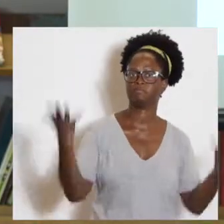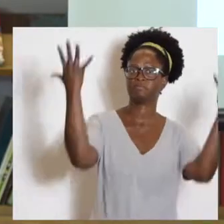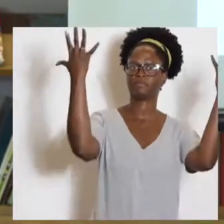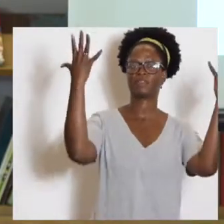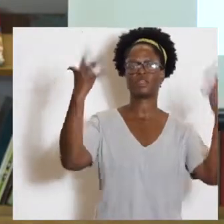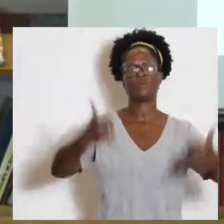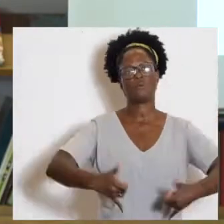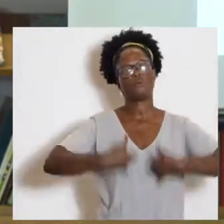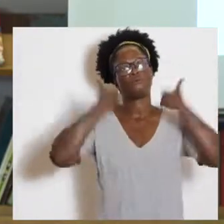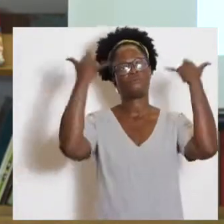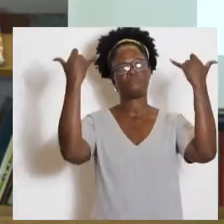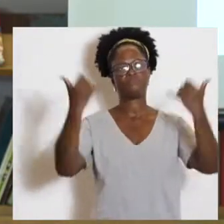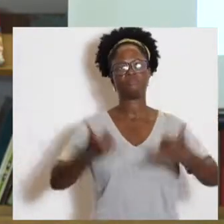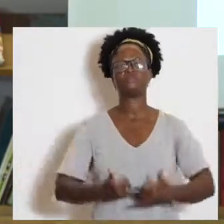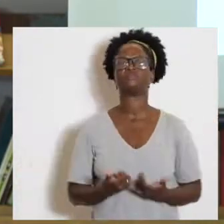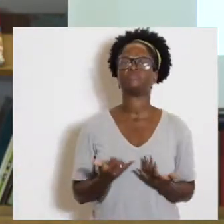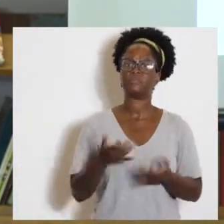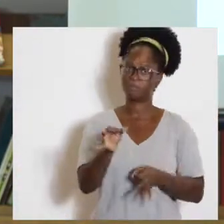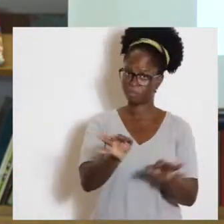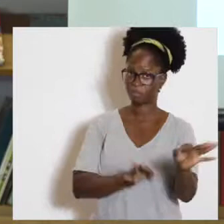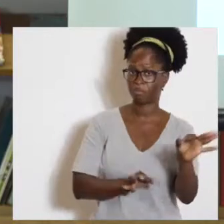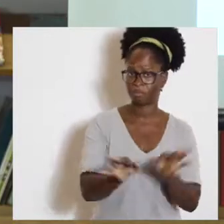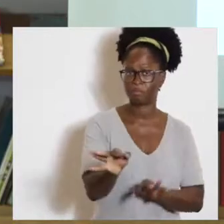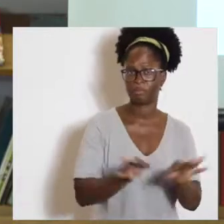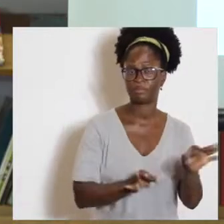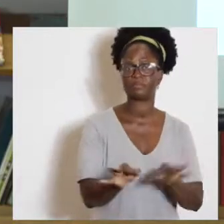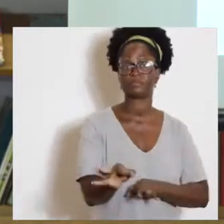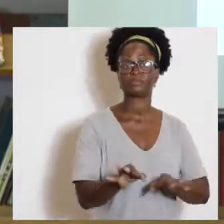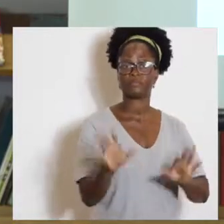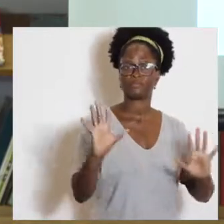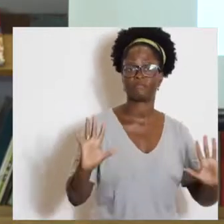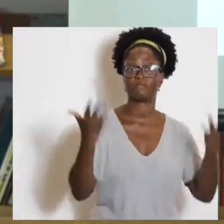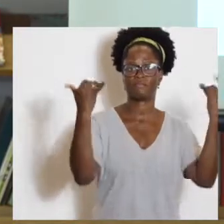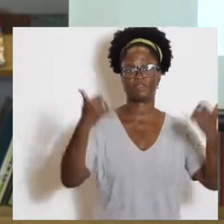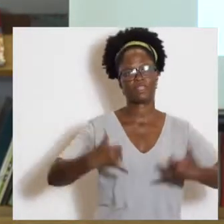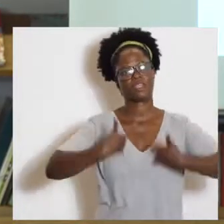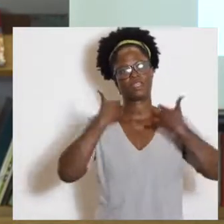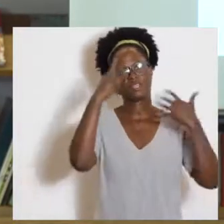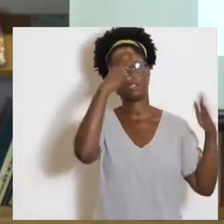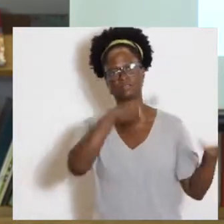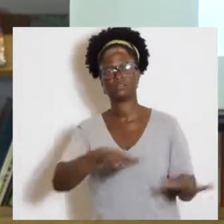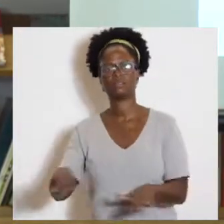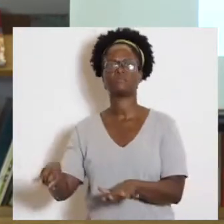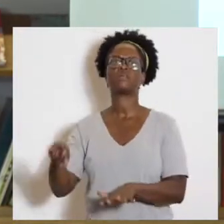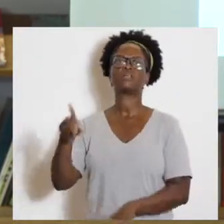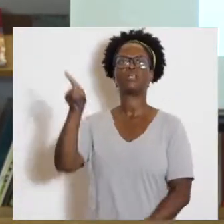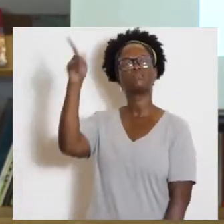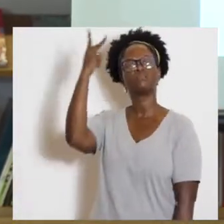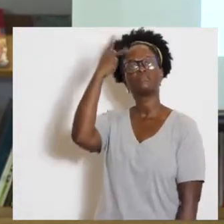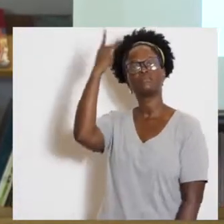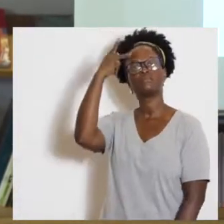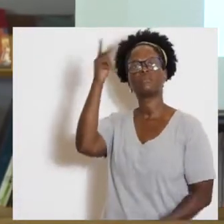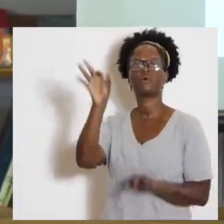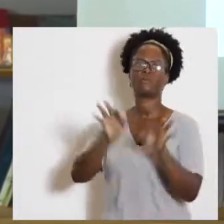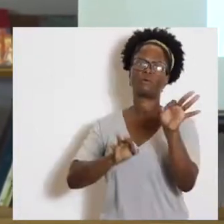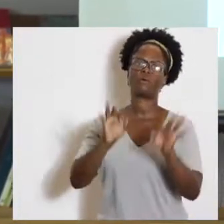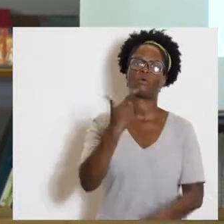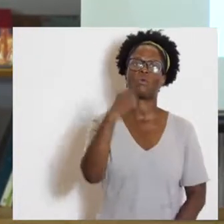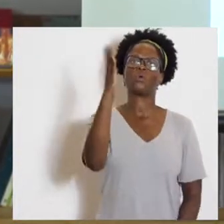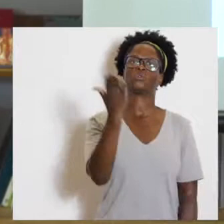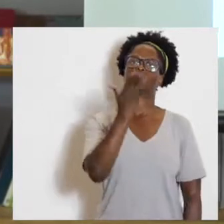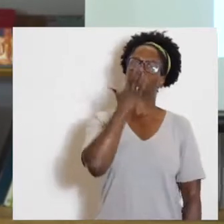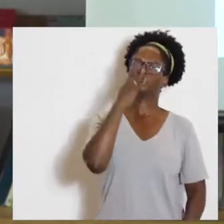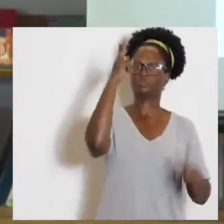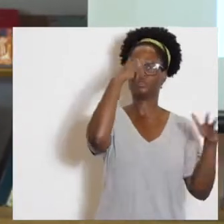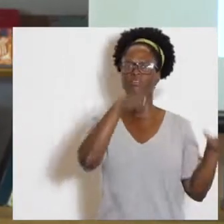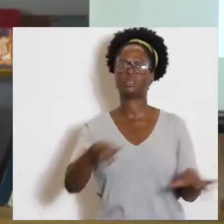aniversário dessa é preparando nos para comemorar o aniversário desta semana e são paulo mas se organizar um outro tipo de